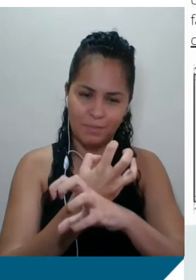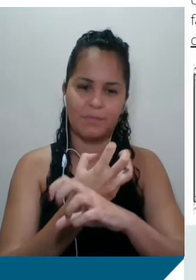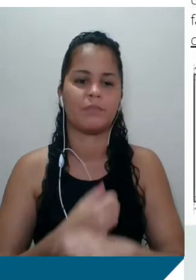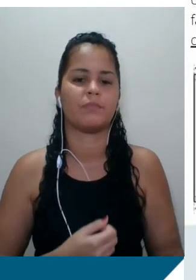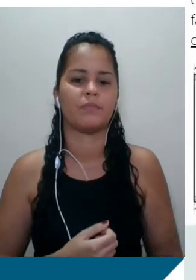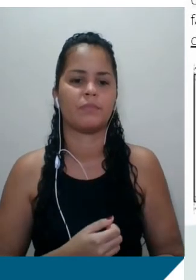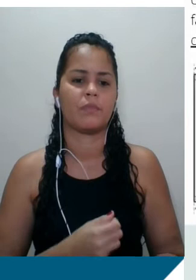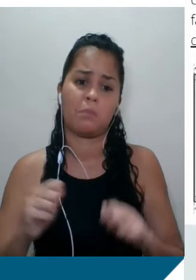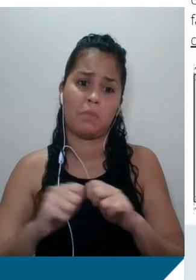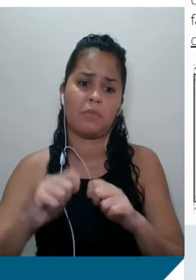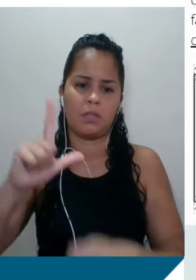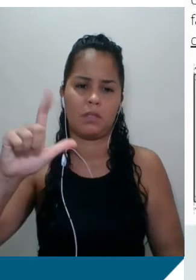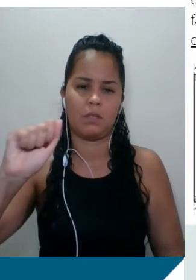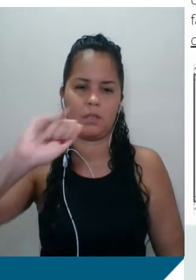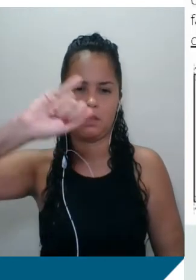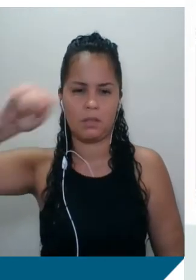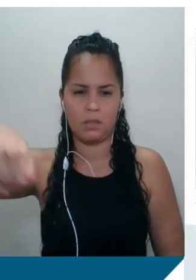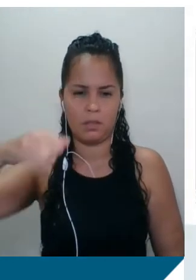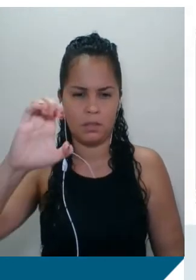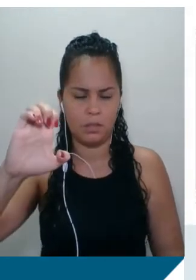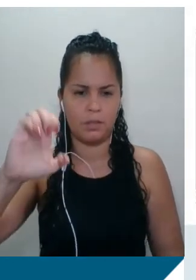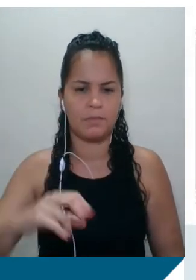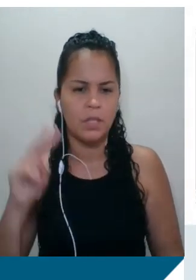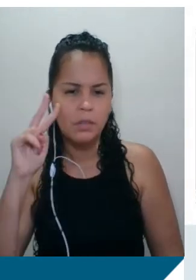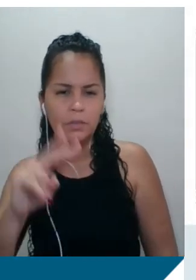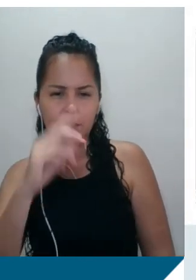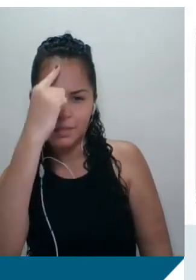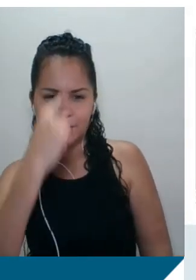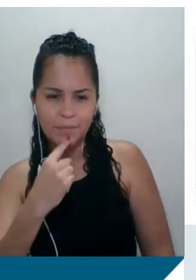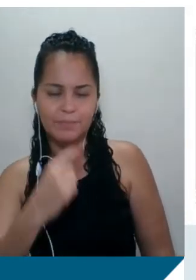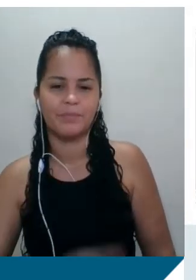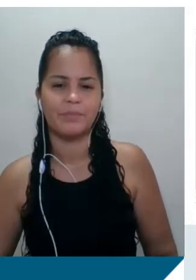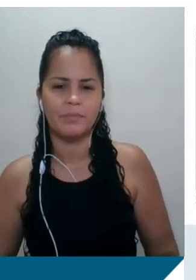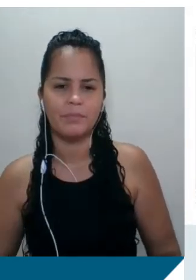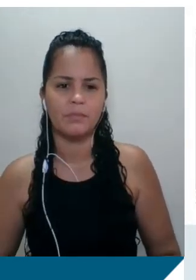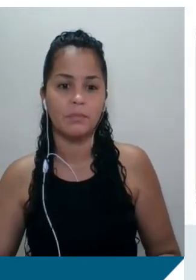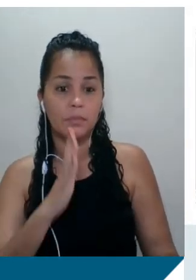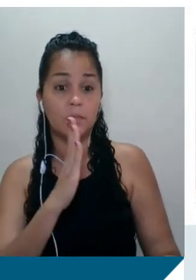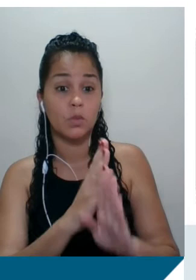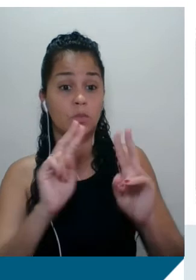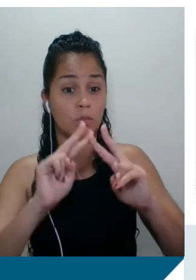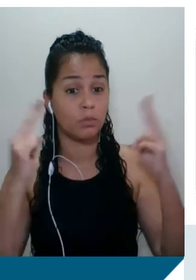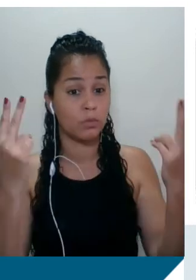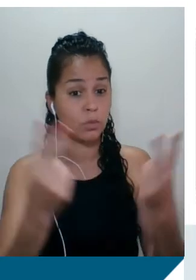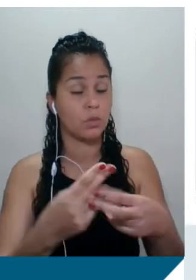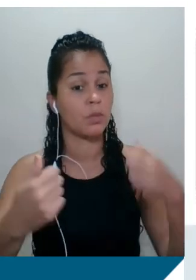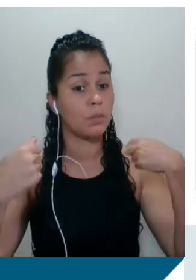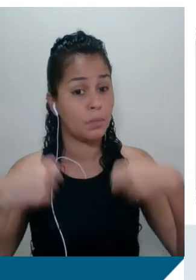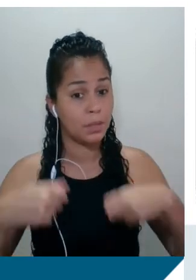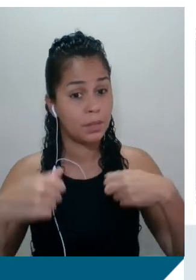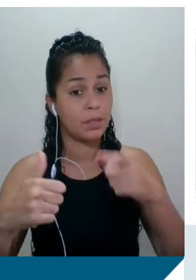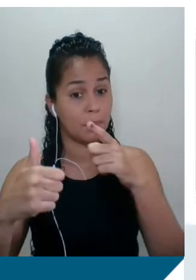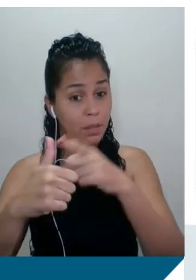a gente fazer essa laje. Então, vamos dar uma olhada aqui na figura. Para descobrir o volume, a gente precisa fazer a área